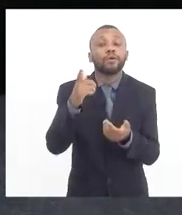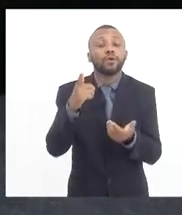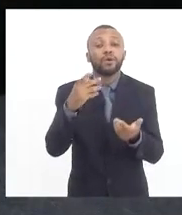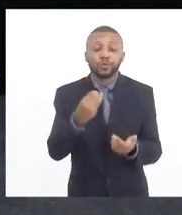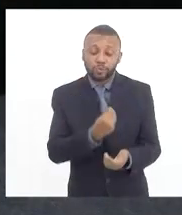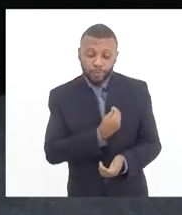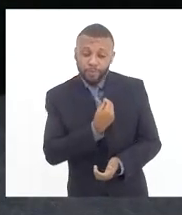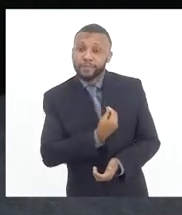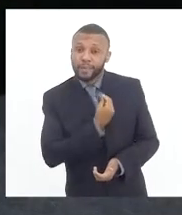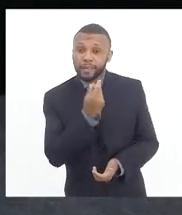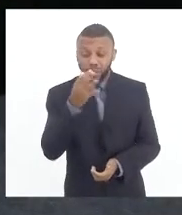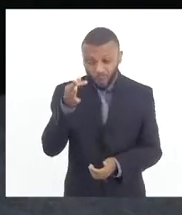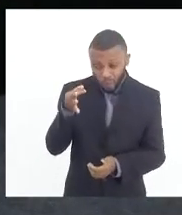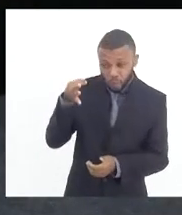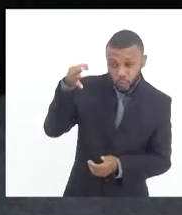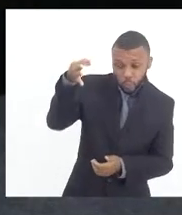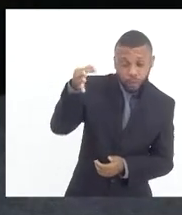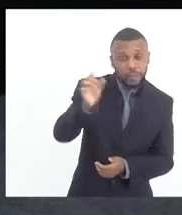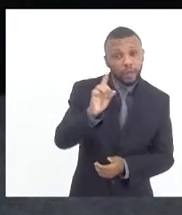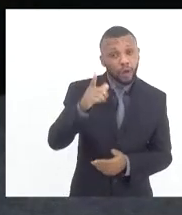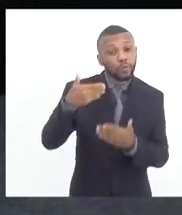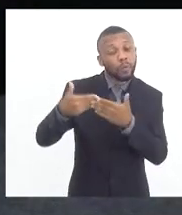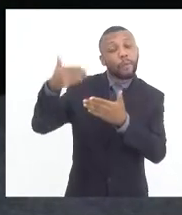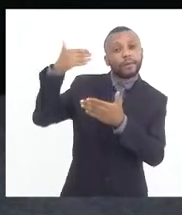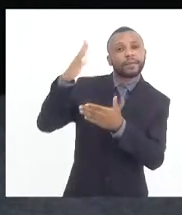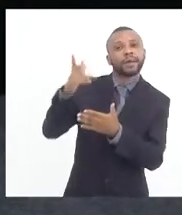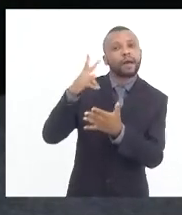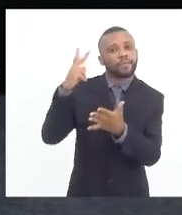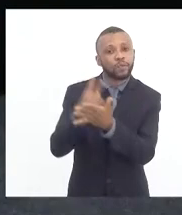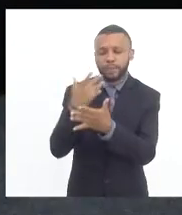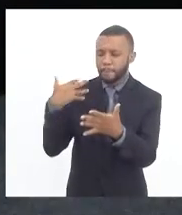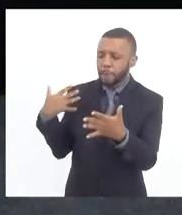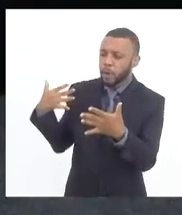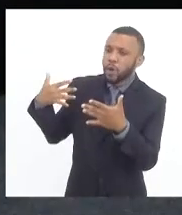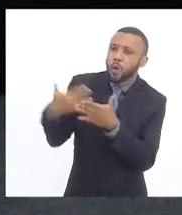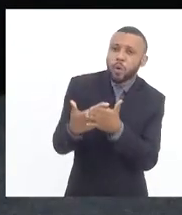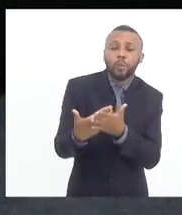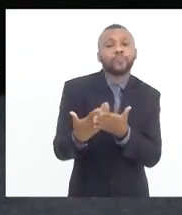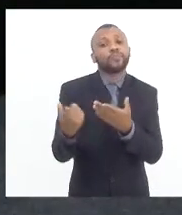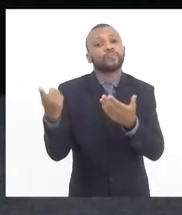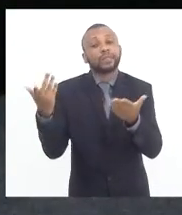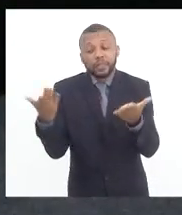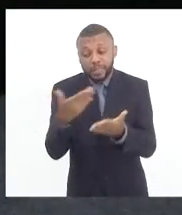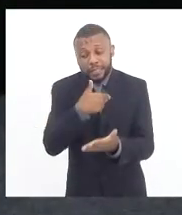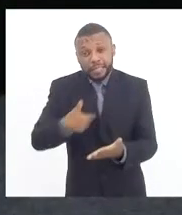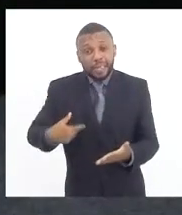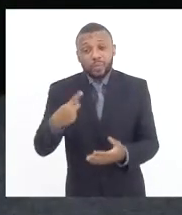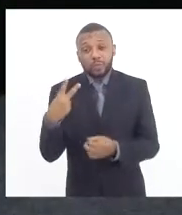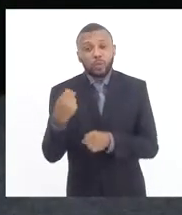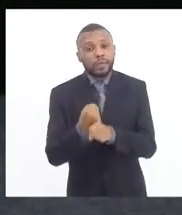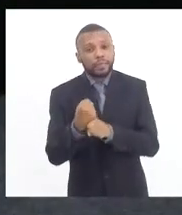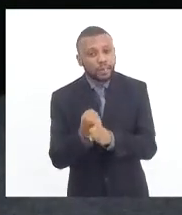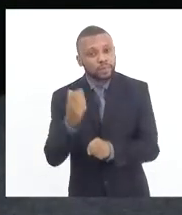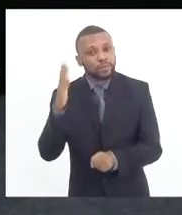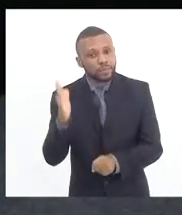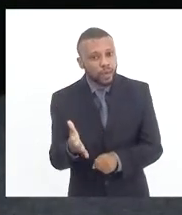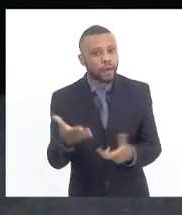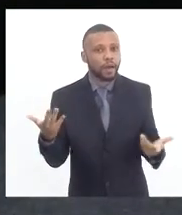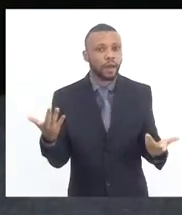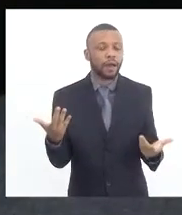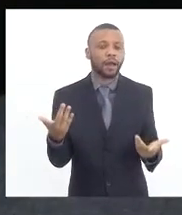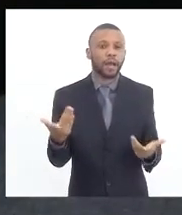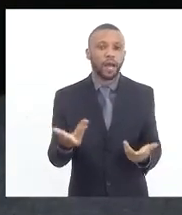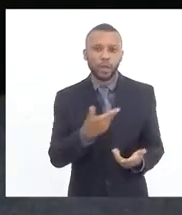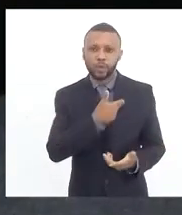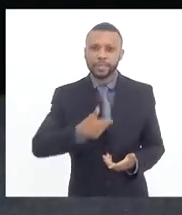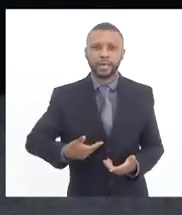futuro não a gente tá falando do passado do que já vem ocorrendo né nesse estado há quase dois anos e o estado